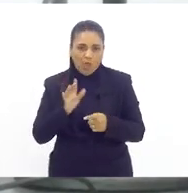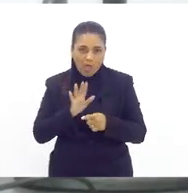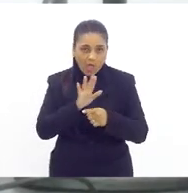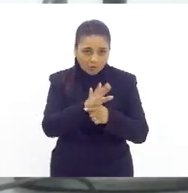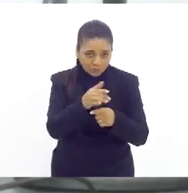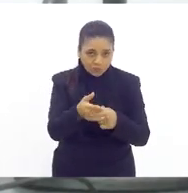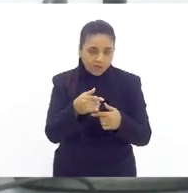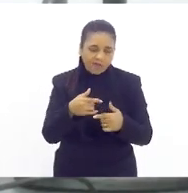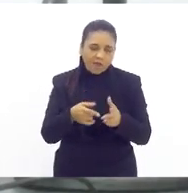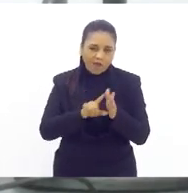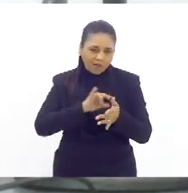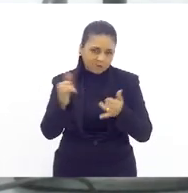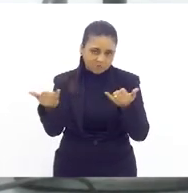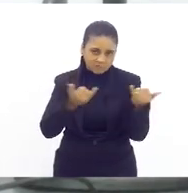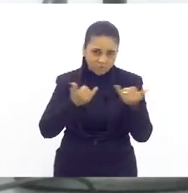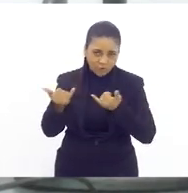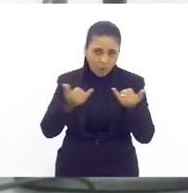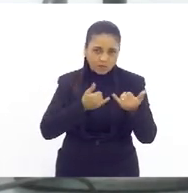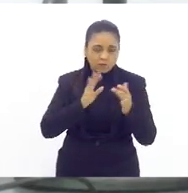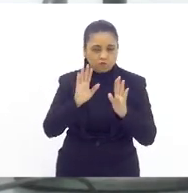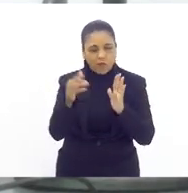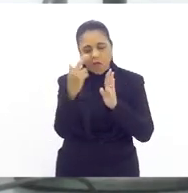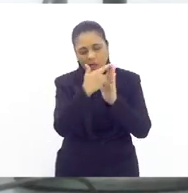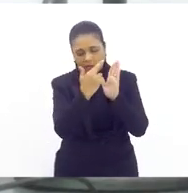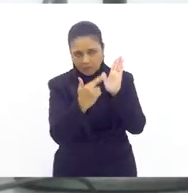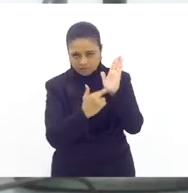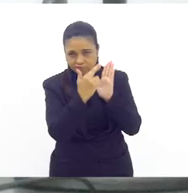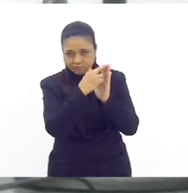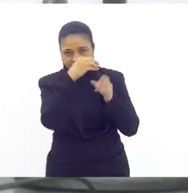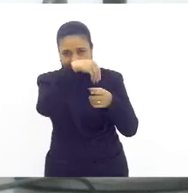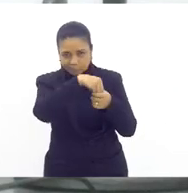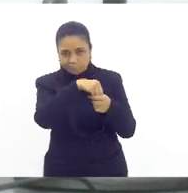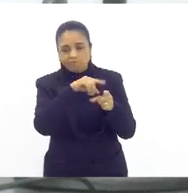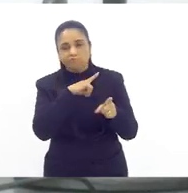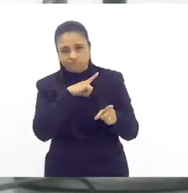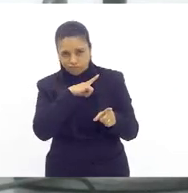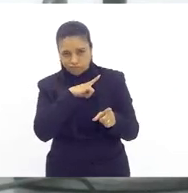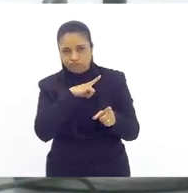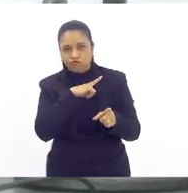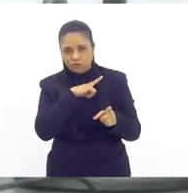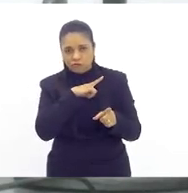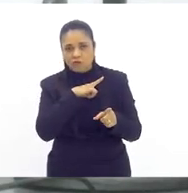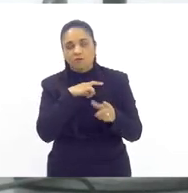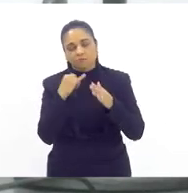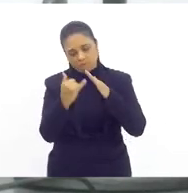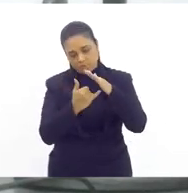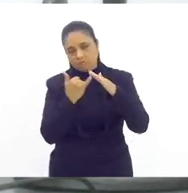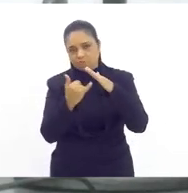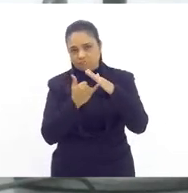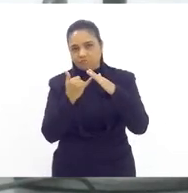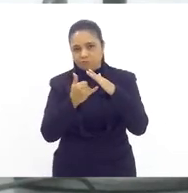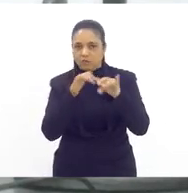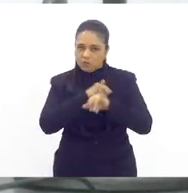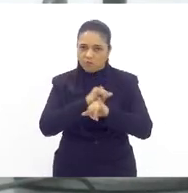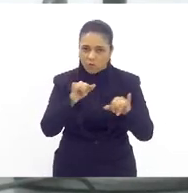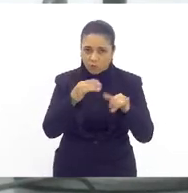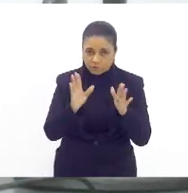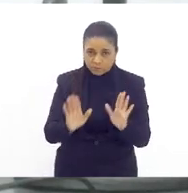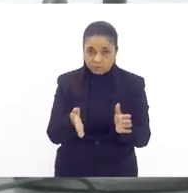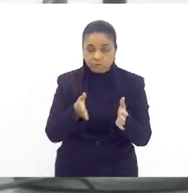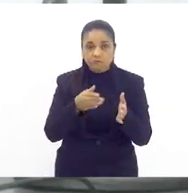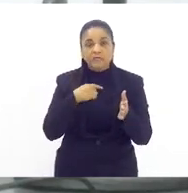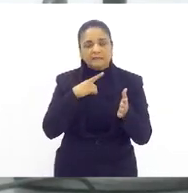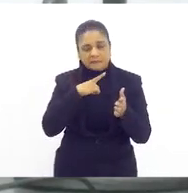era a algo previsto no regimento interno da da instituição existem